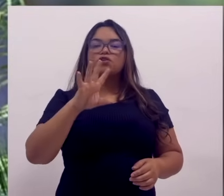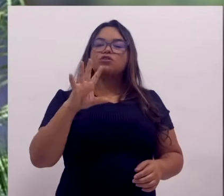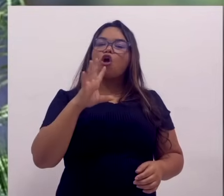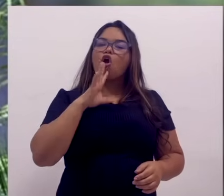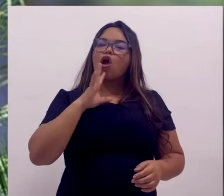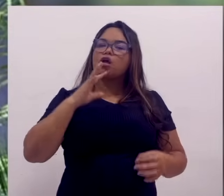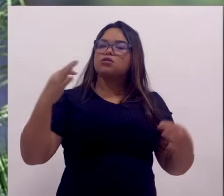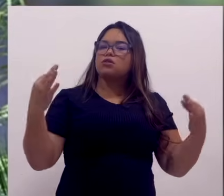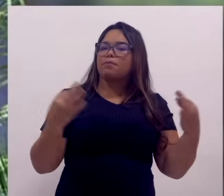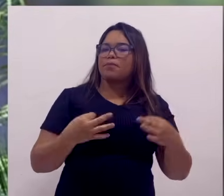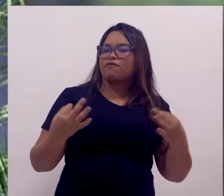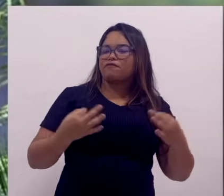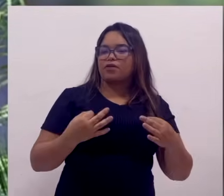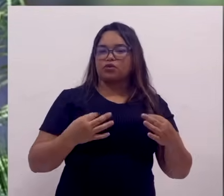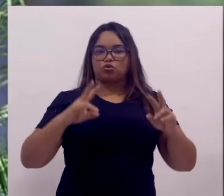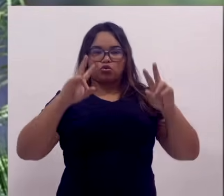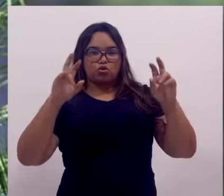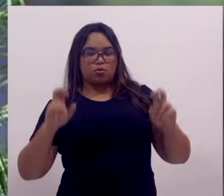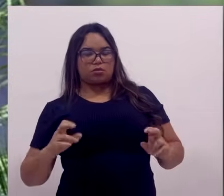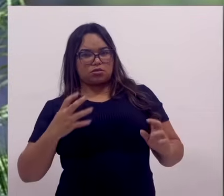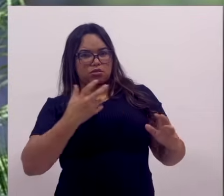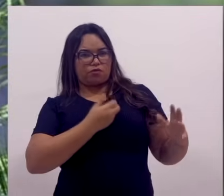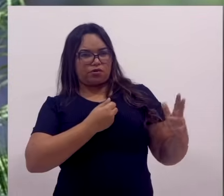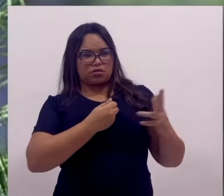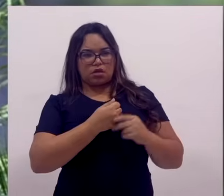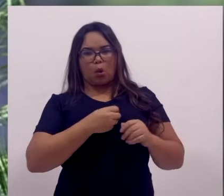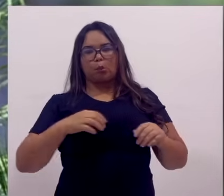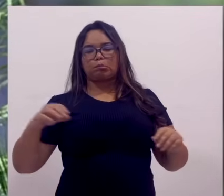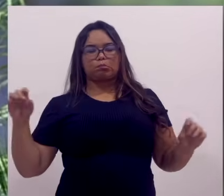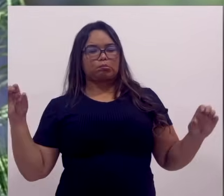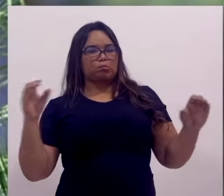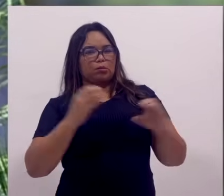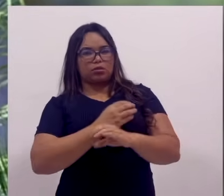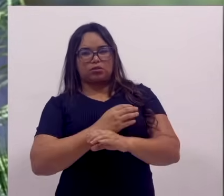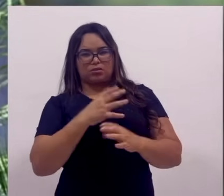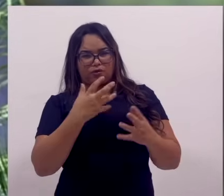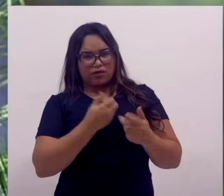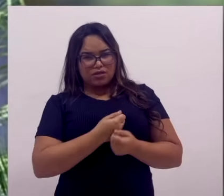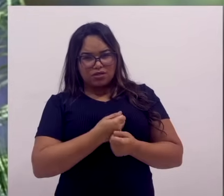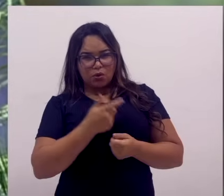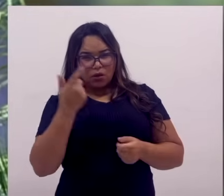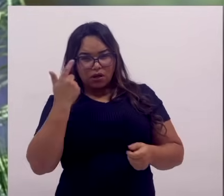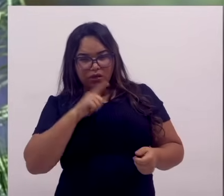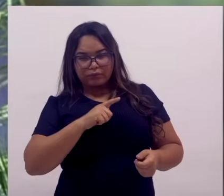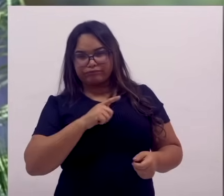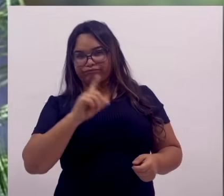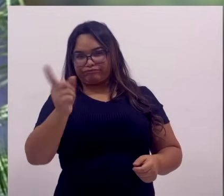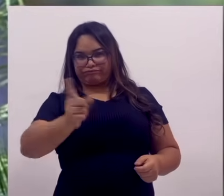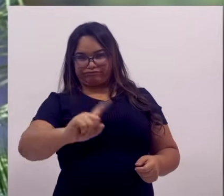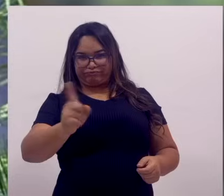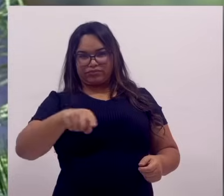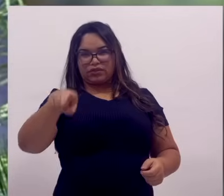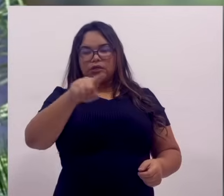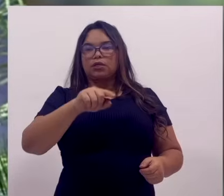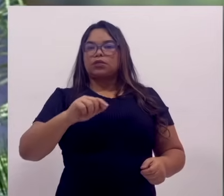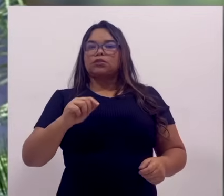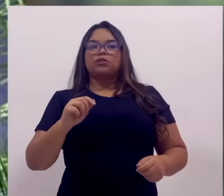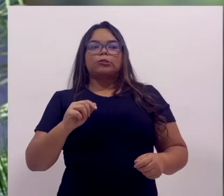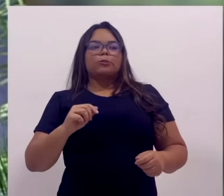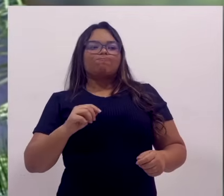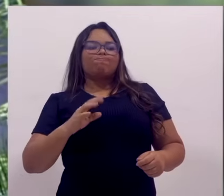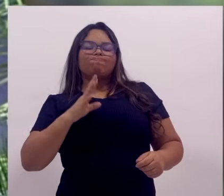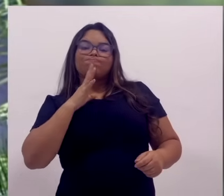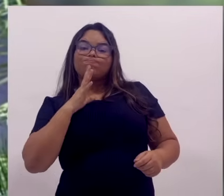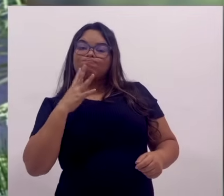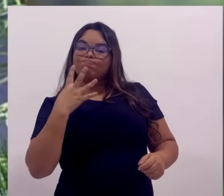Vocês entenderam isso? Se vocês têm o conhecimento perfeito de como ser salvos, será que isso é suficiente para